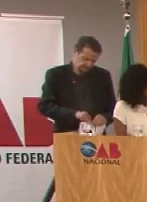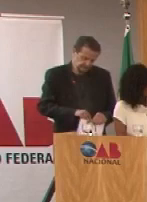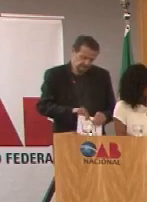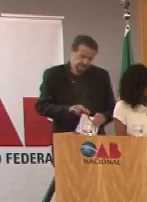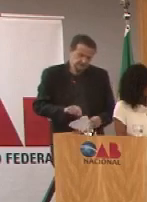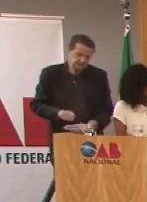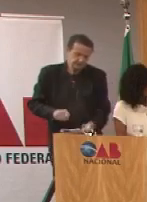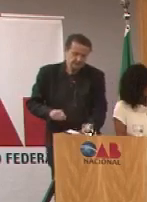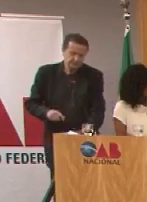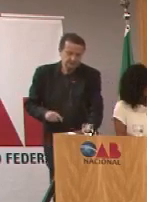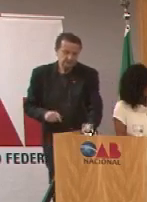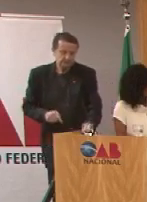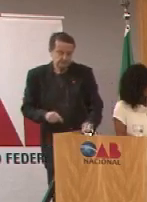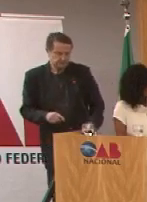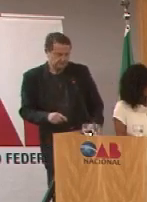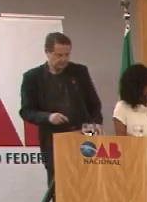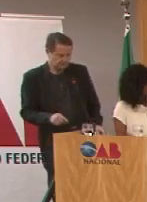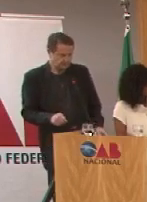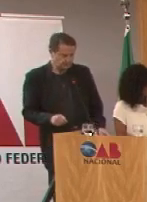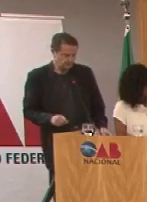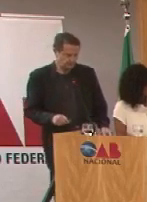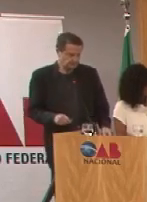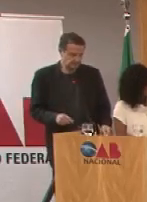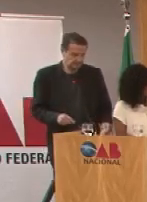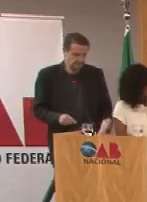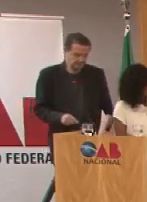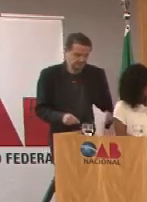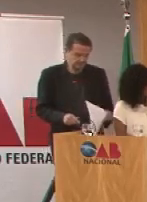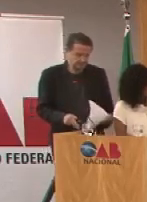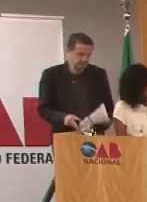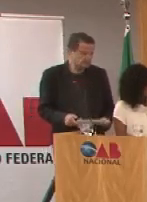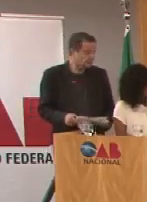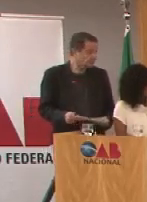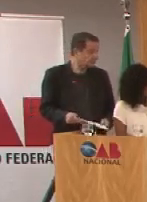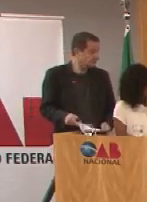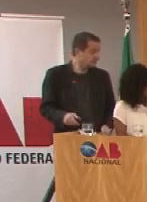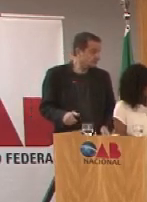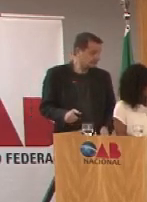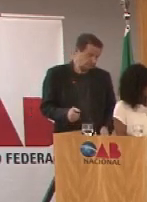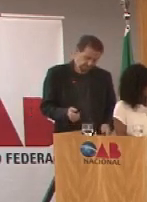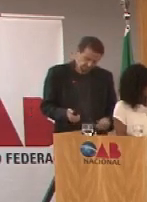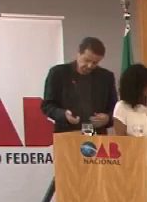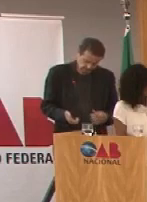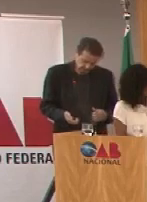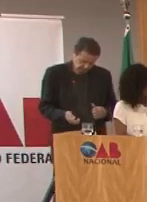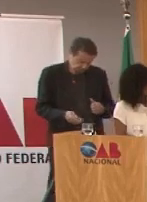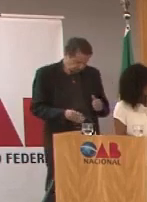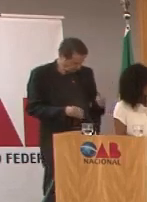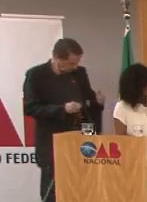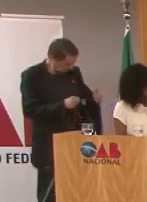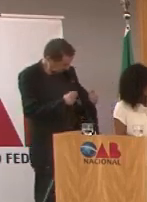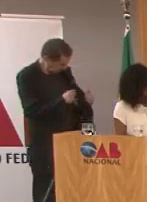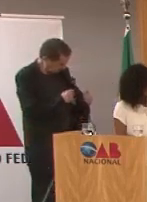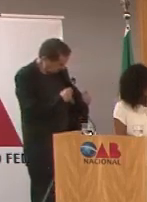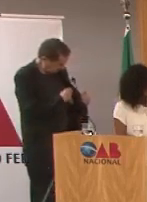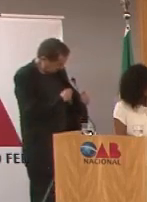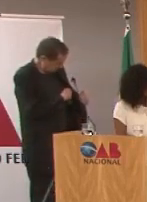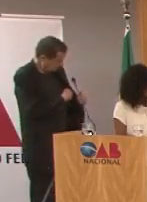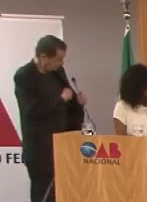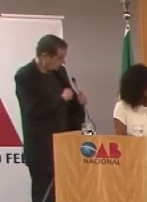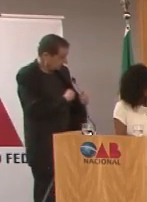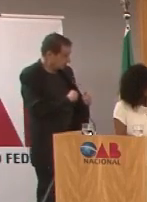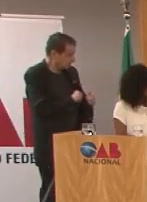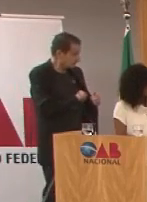Esse eu acredito é o desafio dessa aliança que ora se instala, e eu quero colocar tanto a Procuradoria Federal dos Direitos do Cidadão quanto o